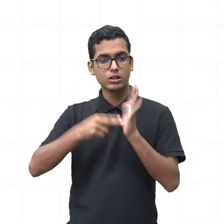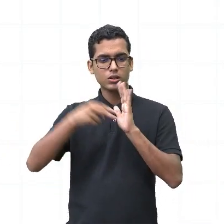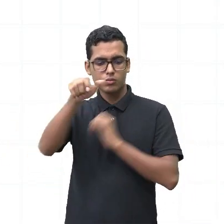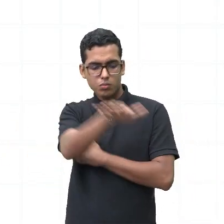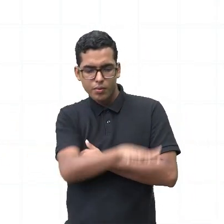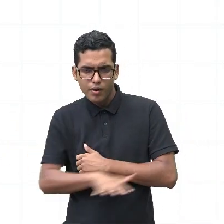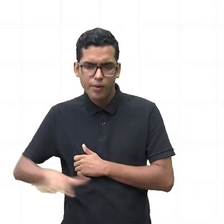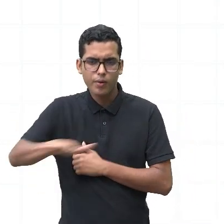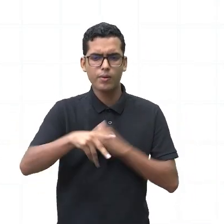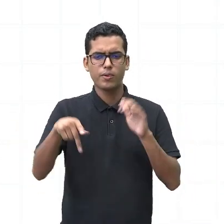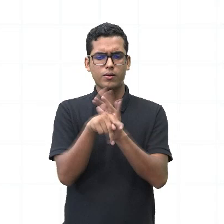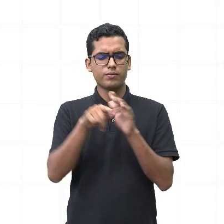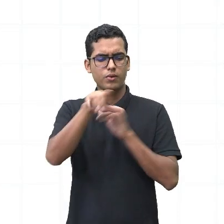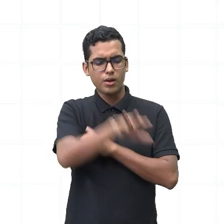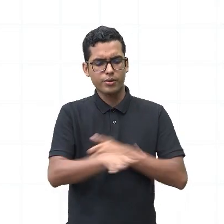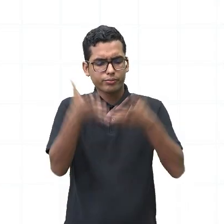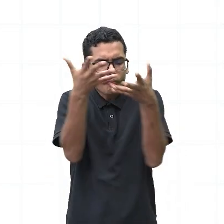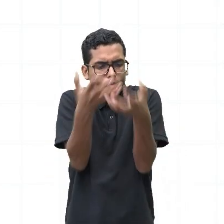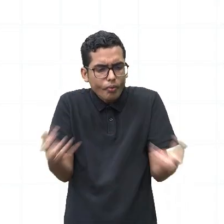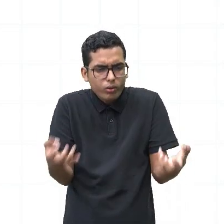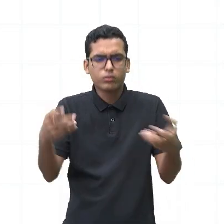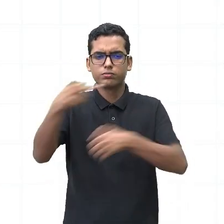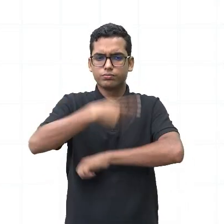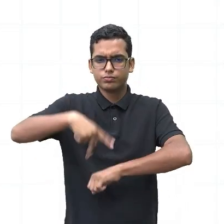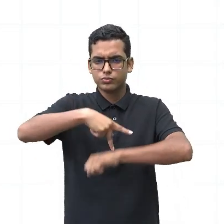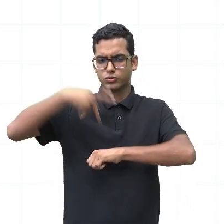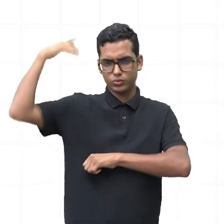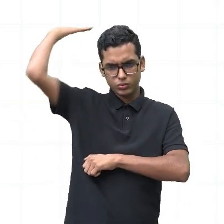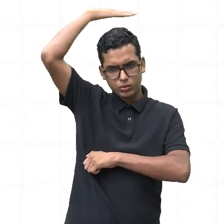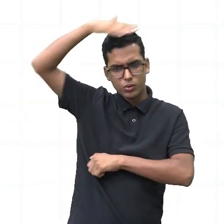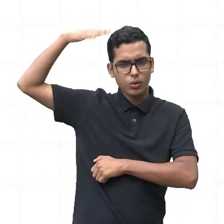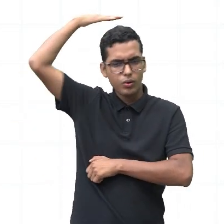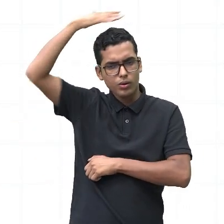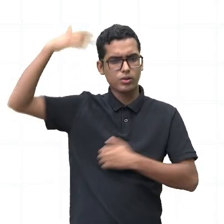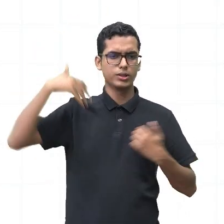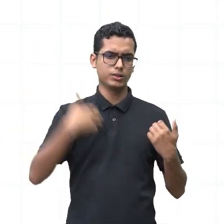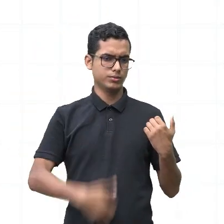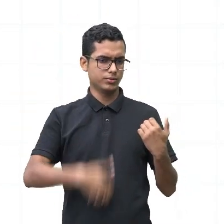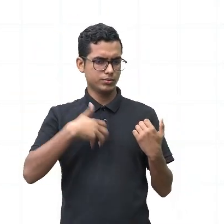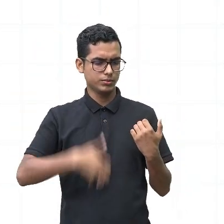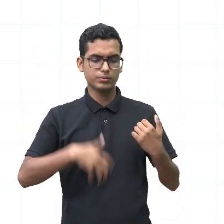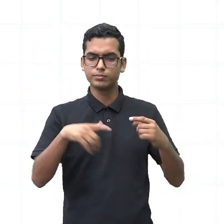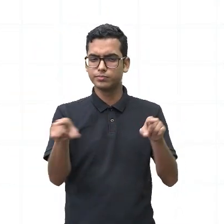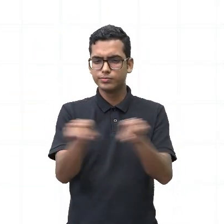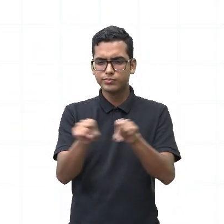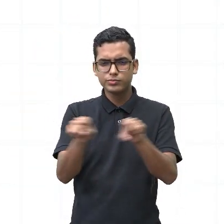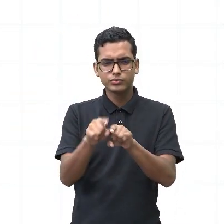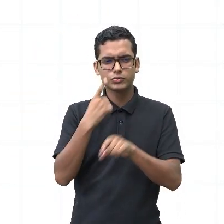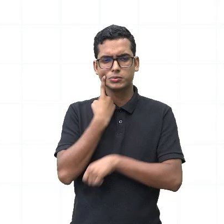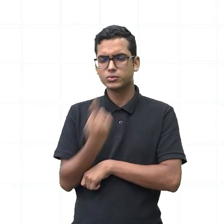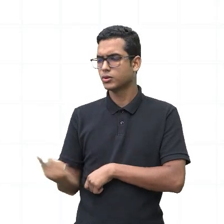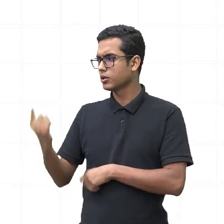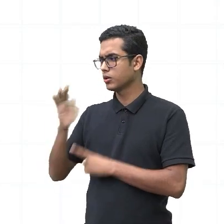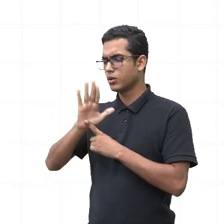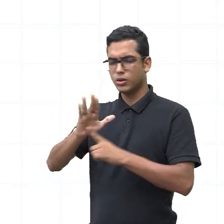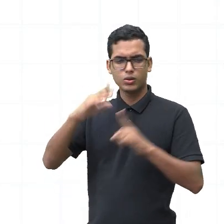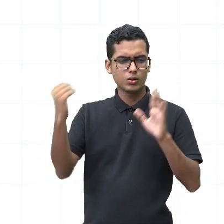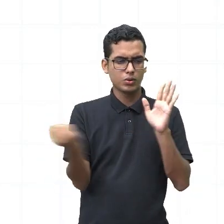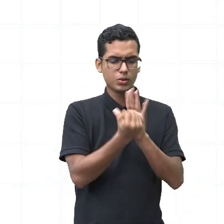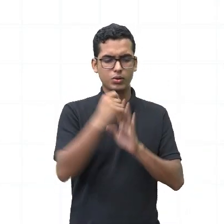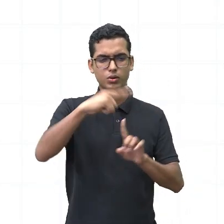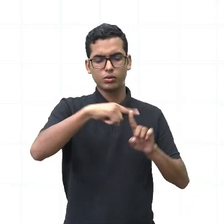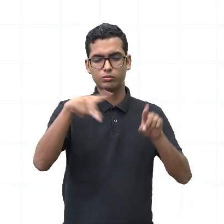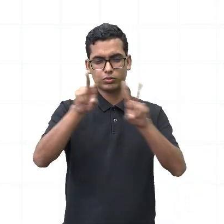no deserto do México. Também, mais palavra cognata aqui, tá bom? De marca tipográfica, nós temos o